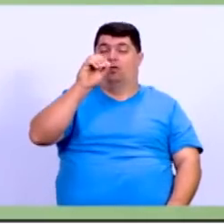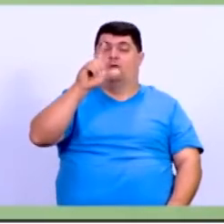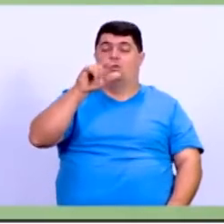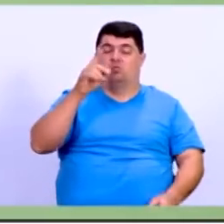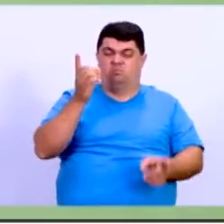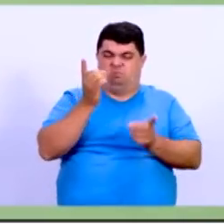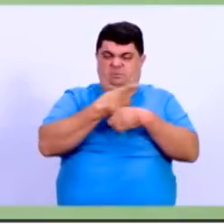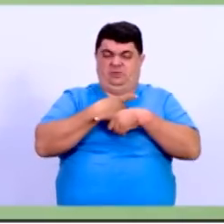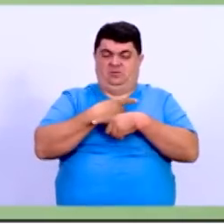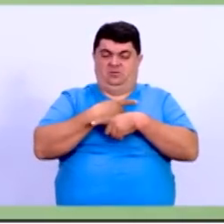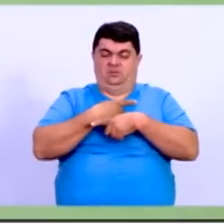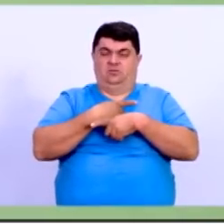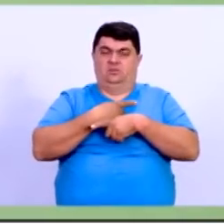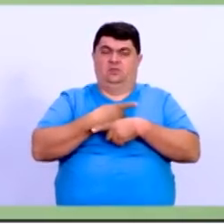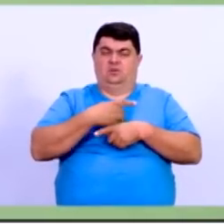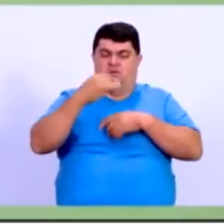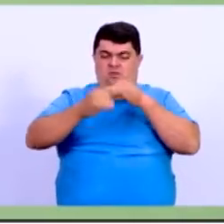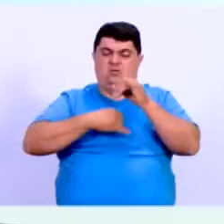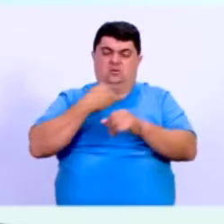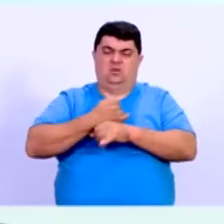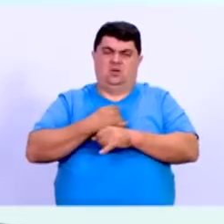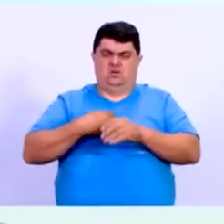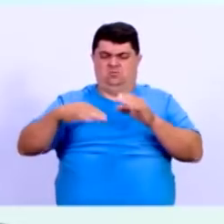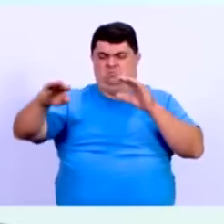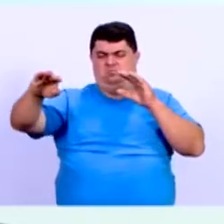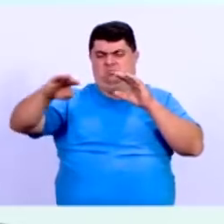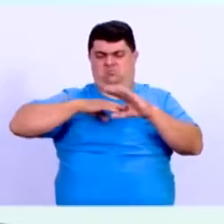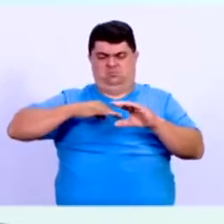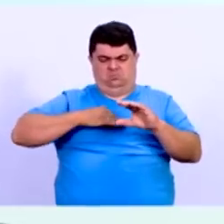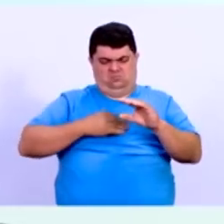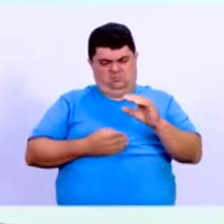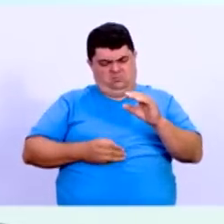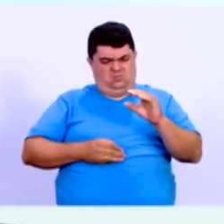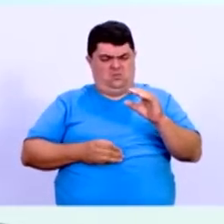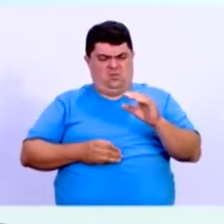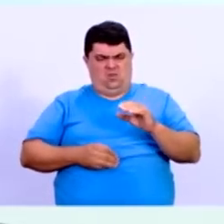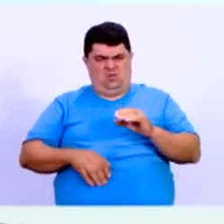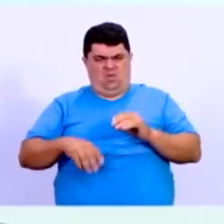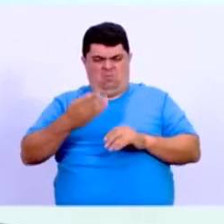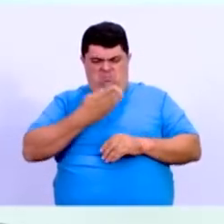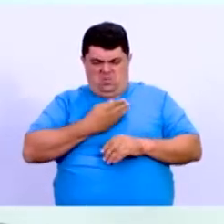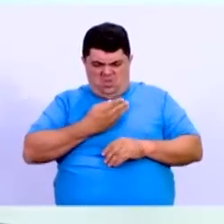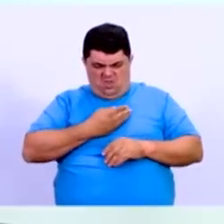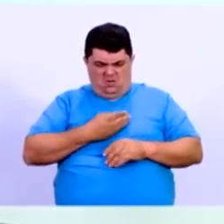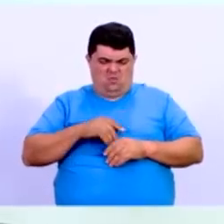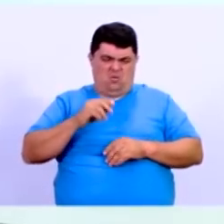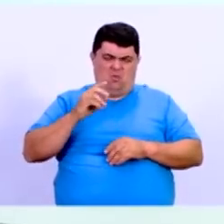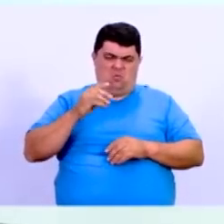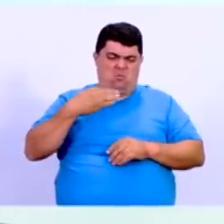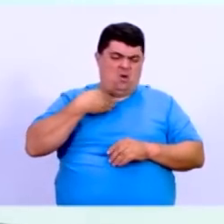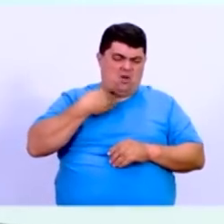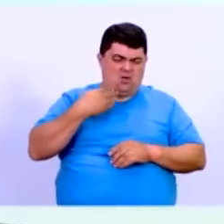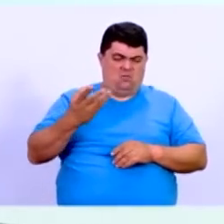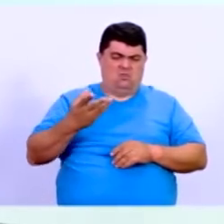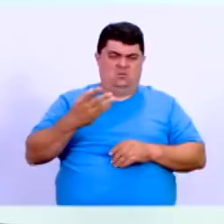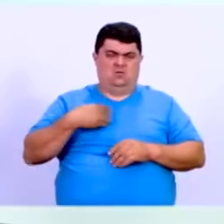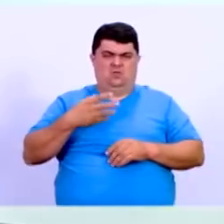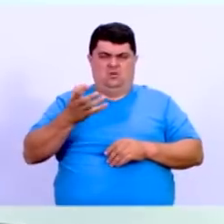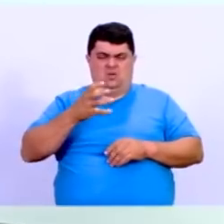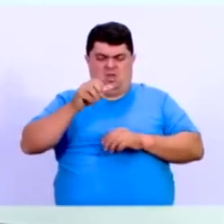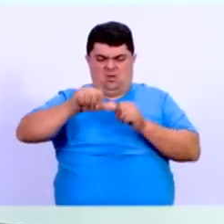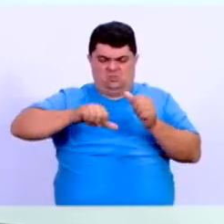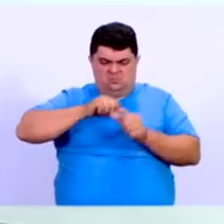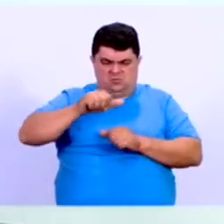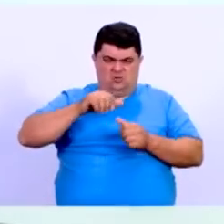também é aplicado vários tipos de golpes. Chega às vezes algum e-mail, entendeu? De alguém se passando por alguma instituição bancária, pedindo para você renovar